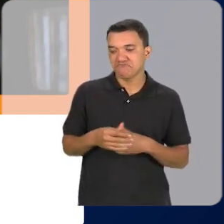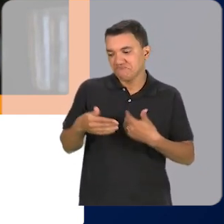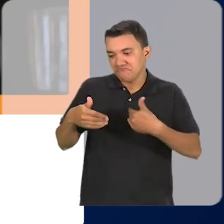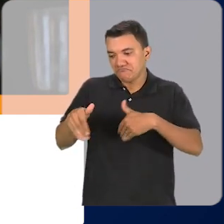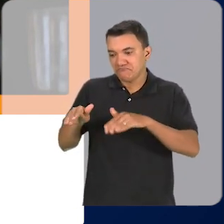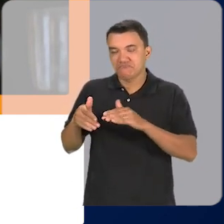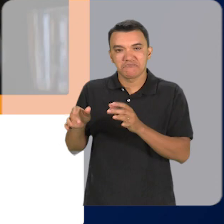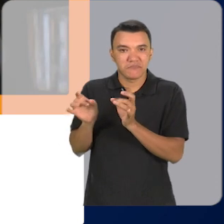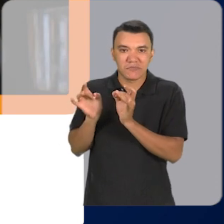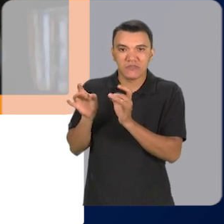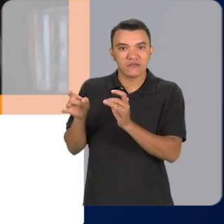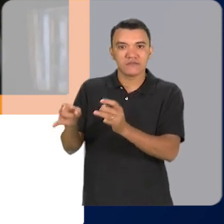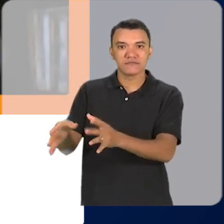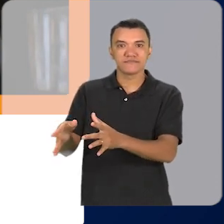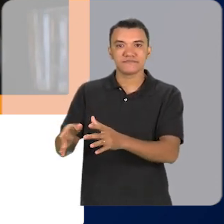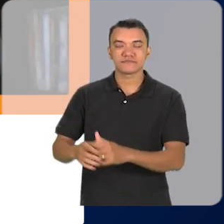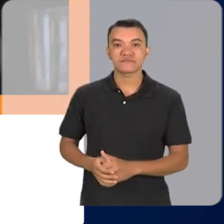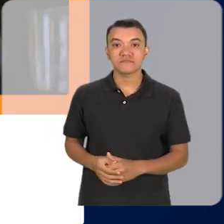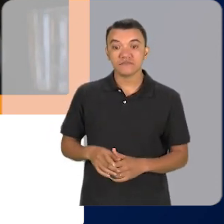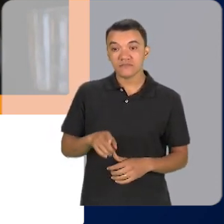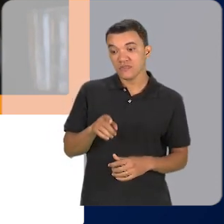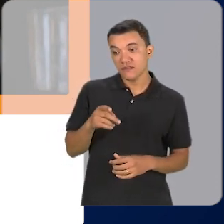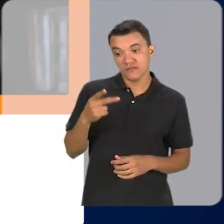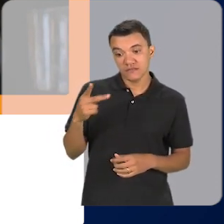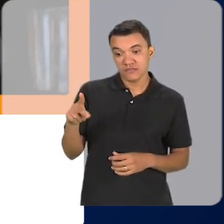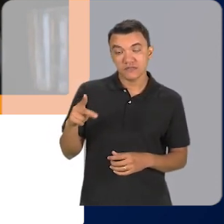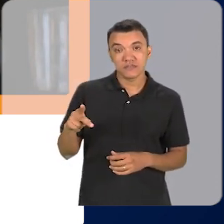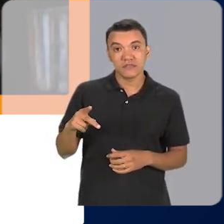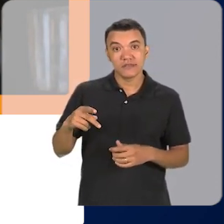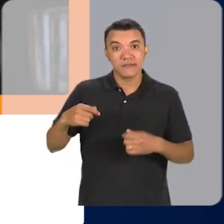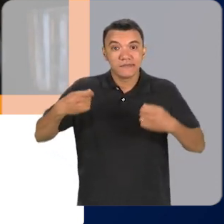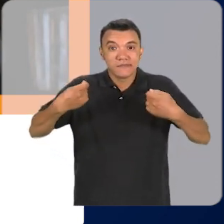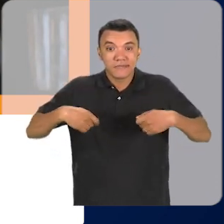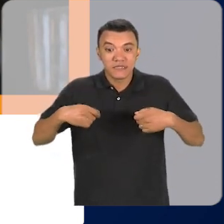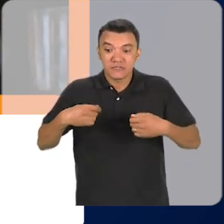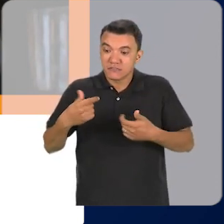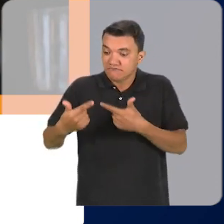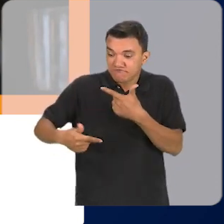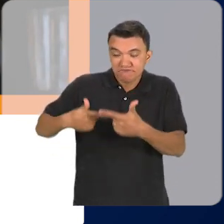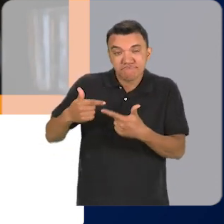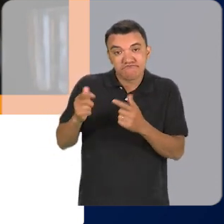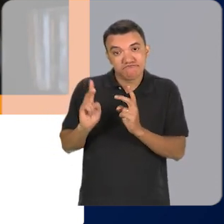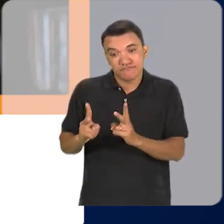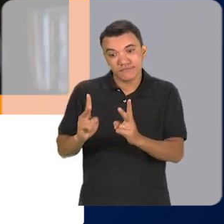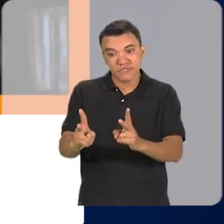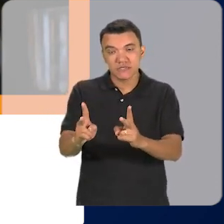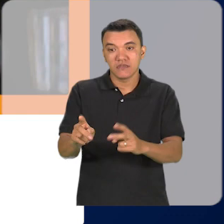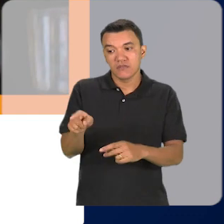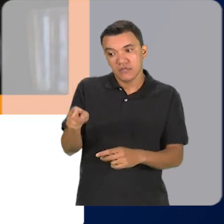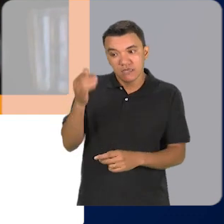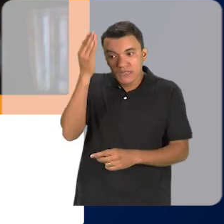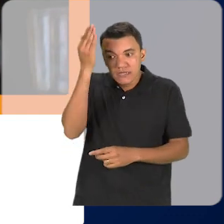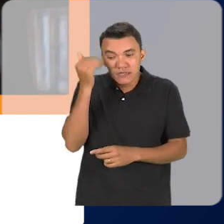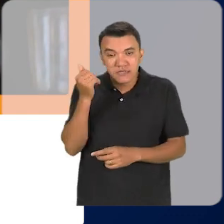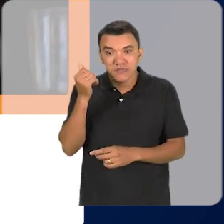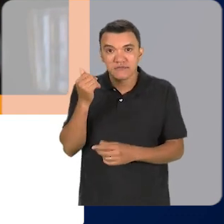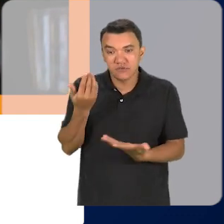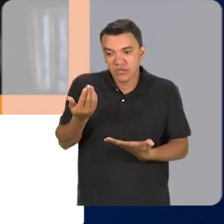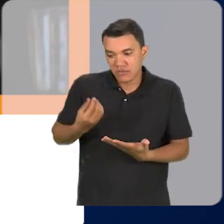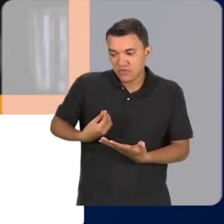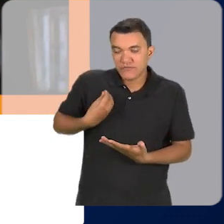acaso, abandonados, e tiveram que continuar essas atividades que eles sabiam exercer, né? Então, eles continuaram... Para sobreviver, né?